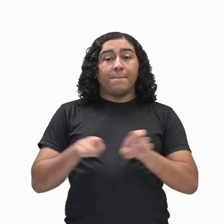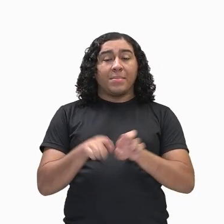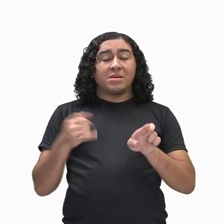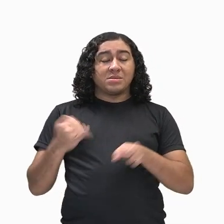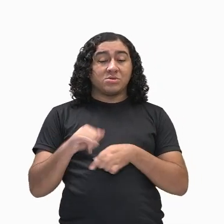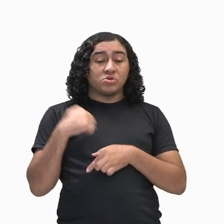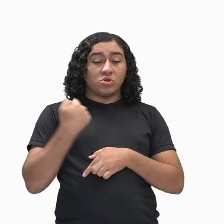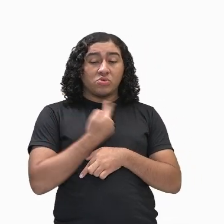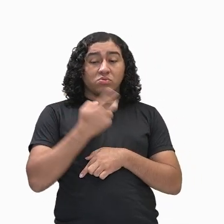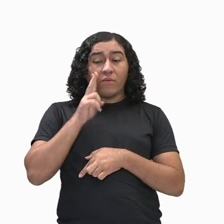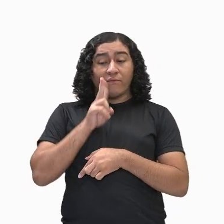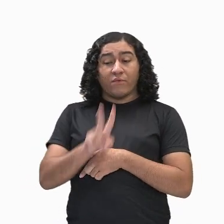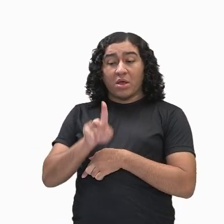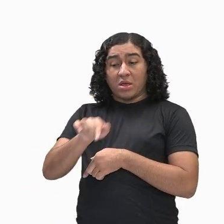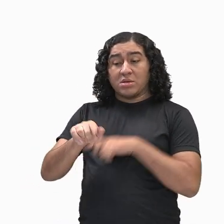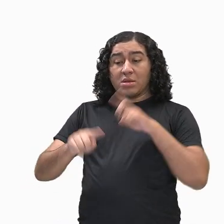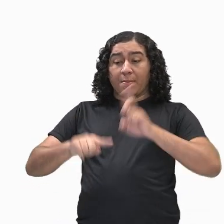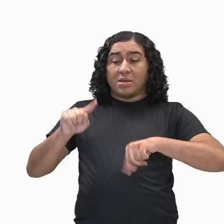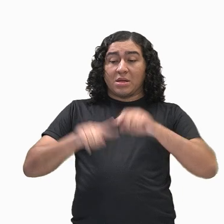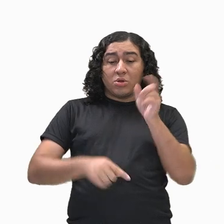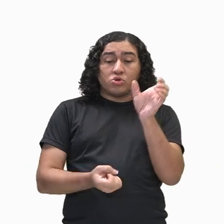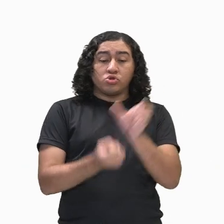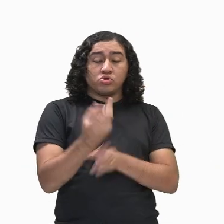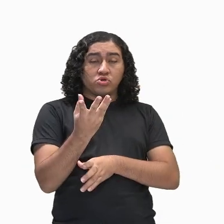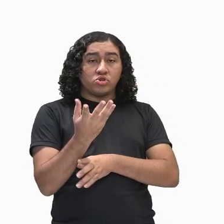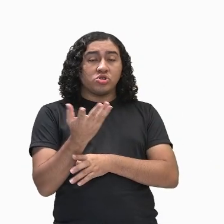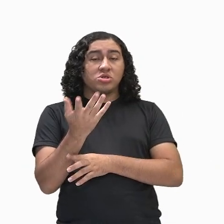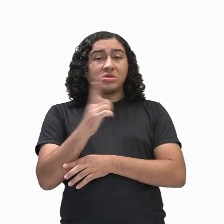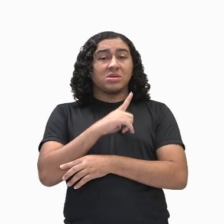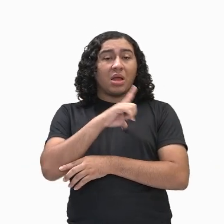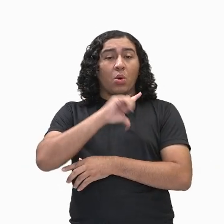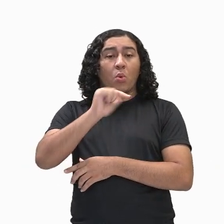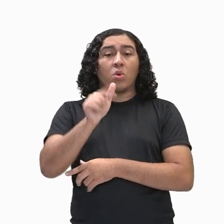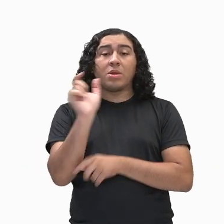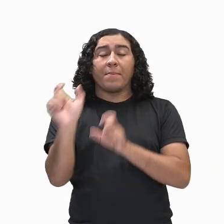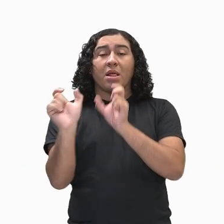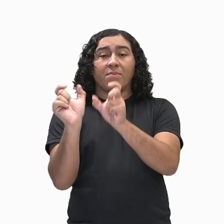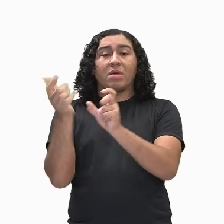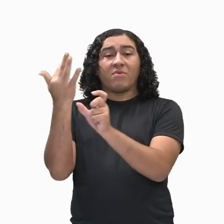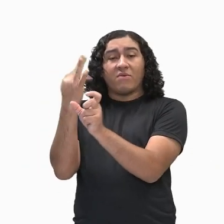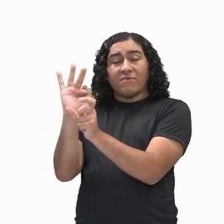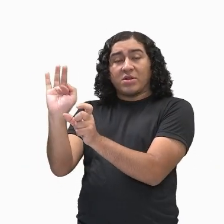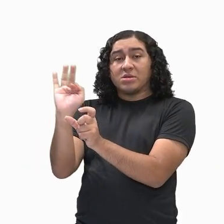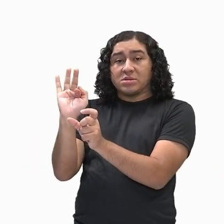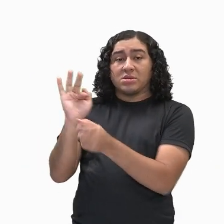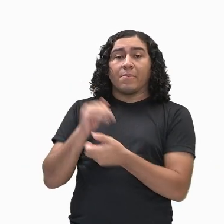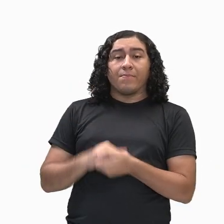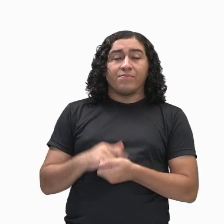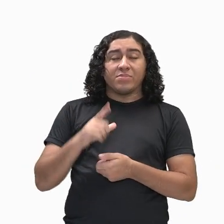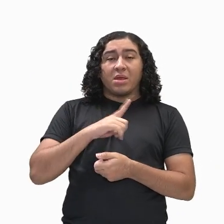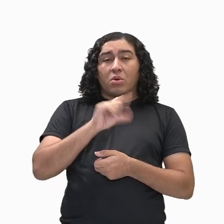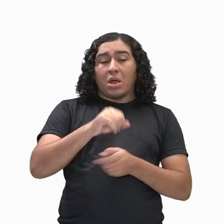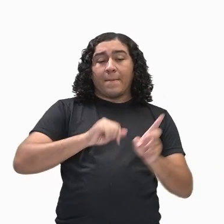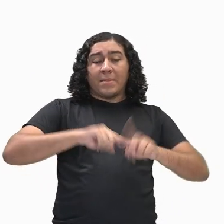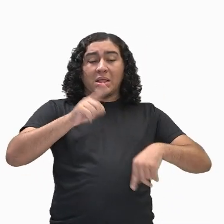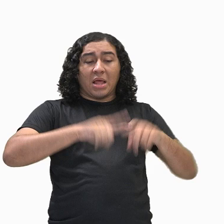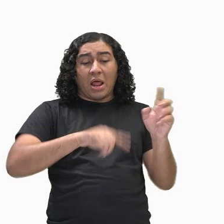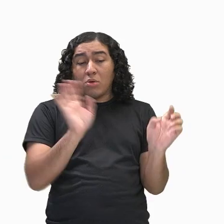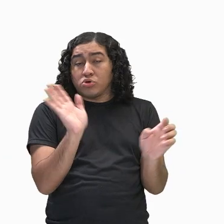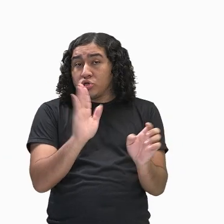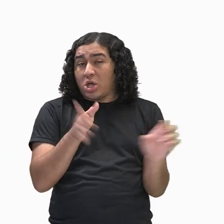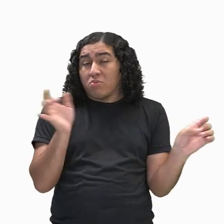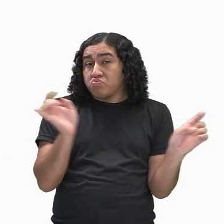esse handmade, que se origina do francês, que é esse objeto pronto, né, que o